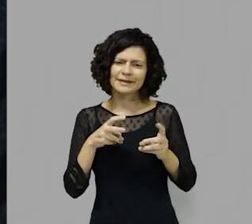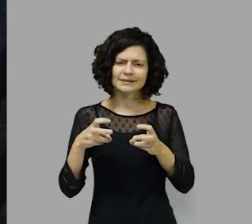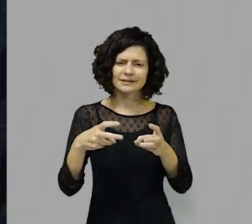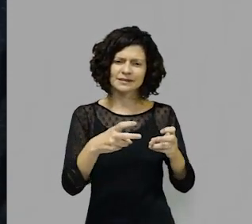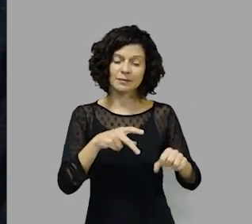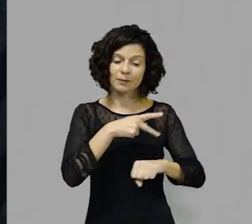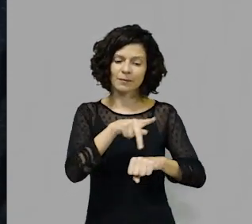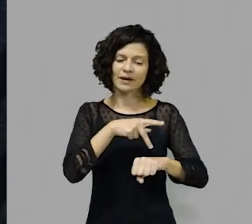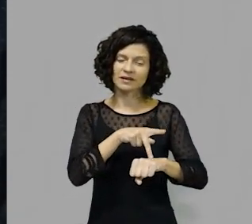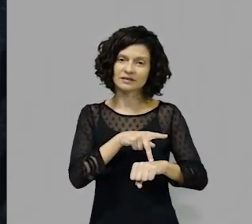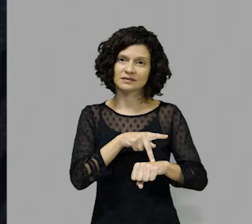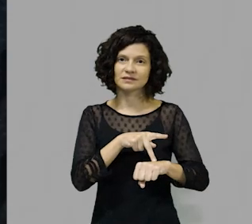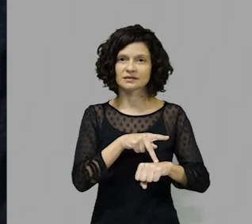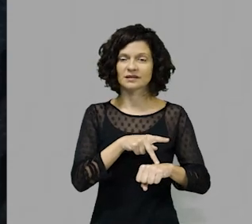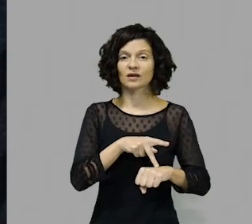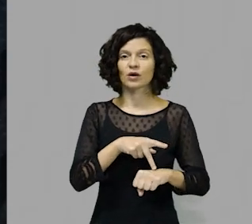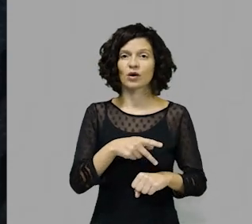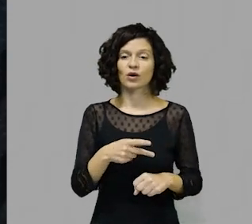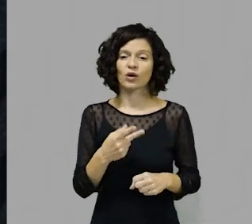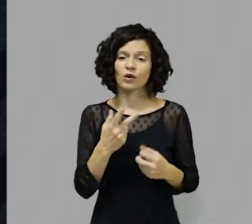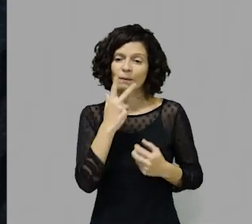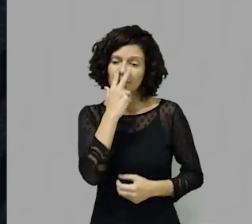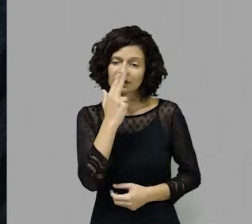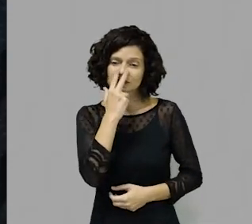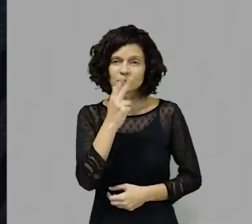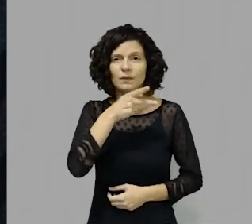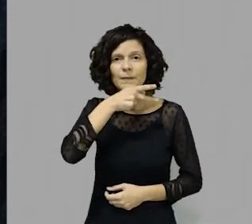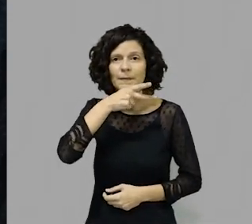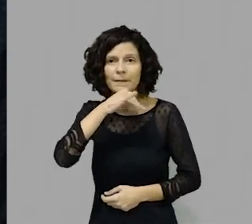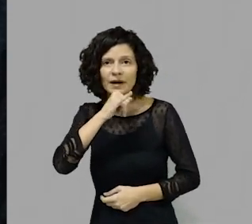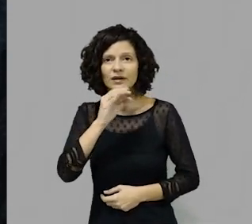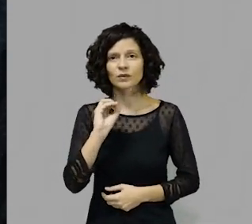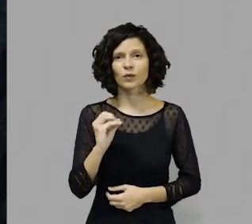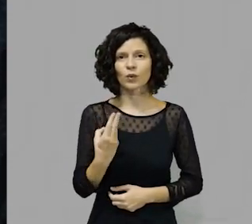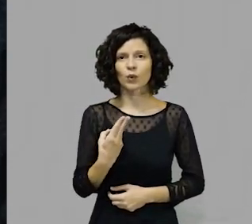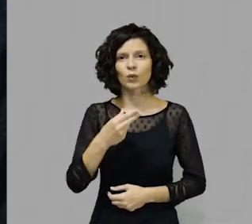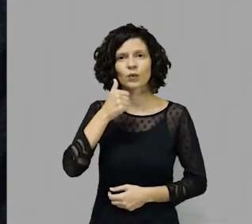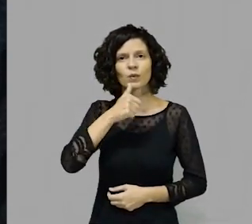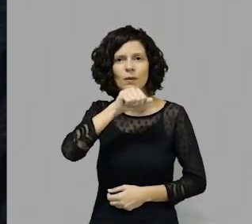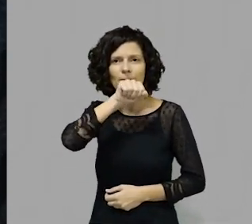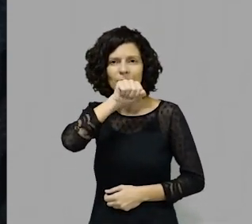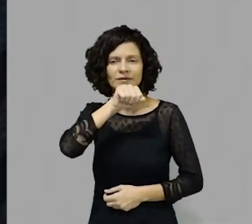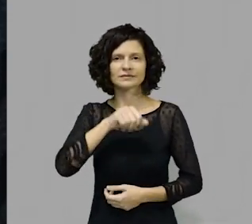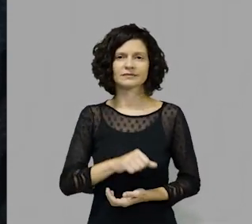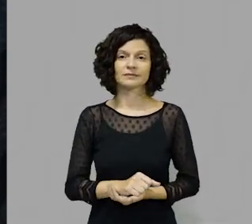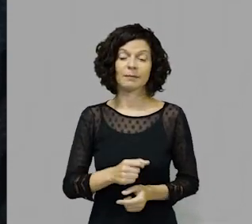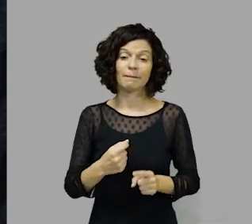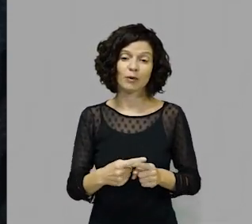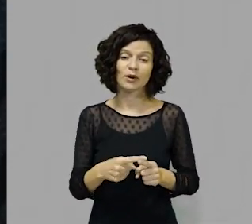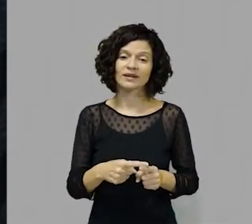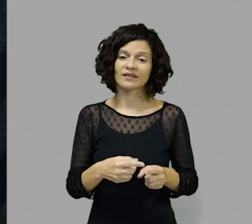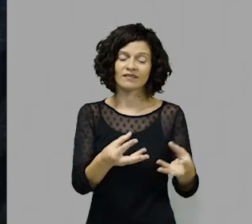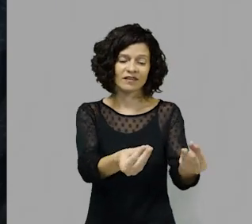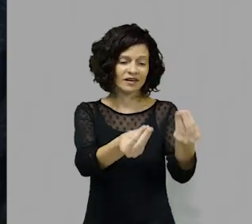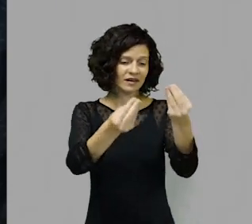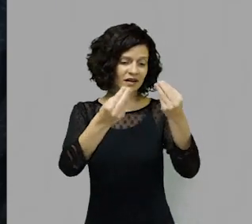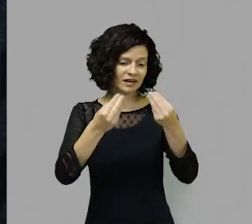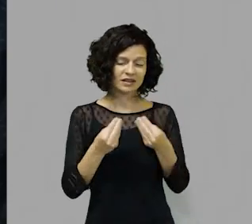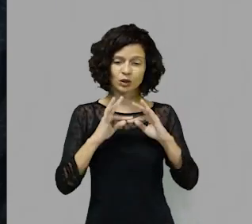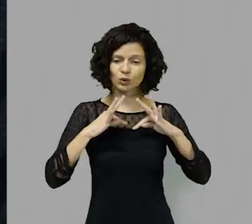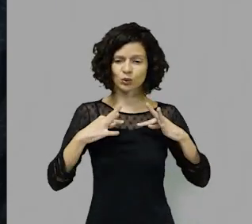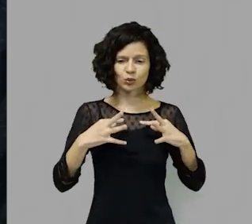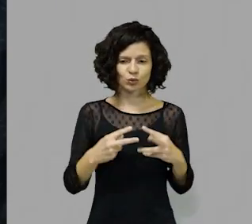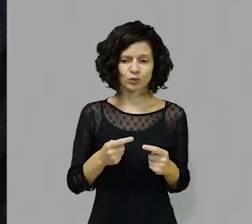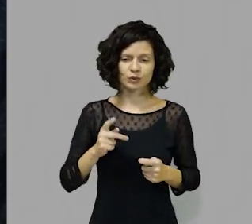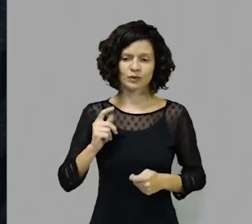né? A visão paternalista é exatamente essa, como aquilo que vai prover, a partir das políticas públicas, aquilo que aquela família